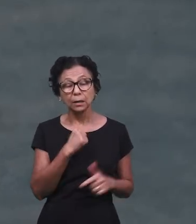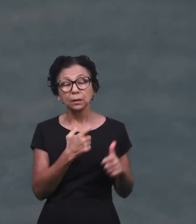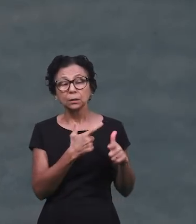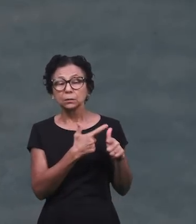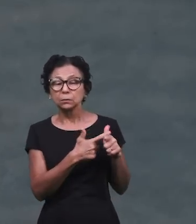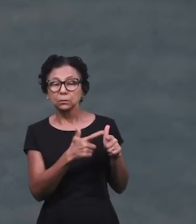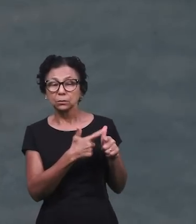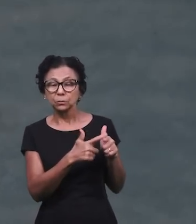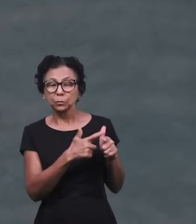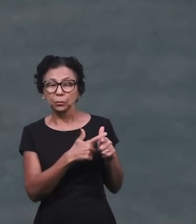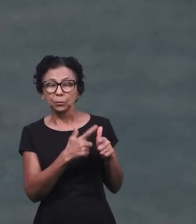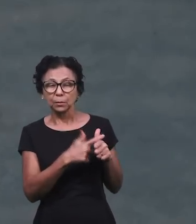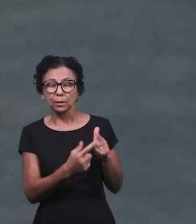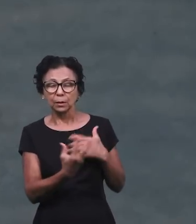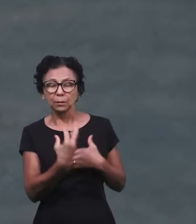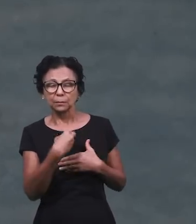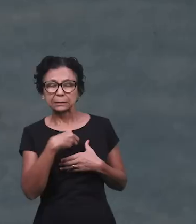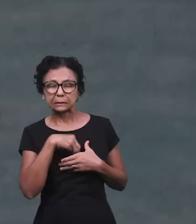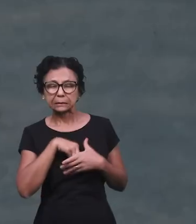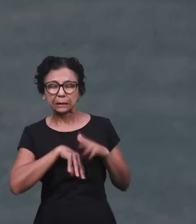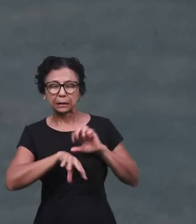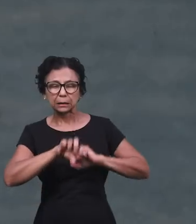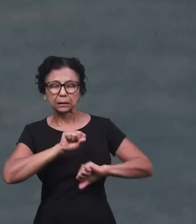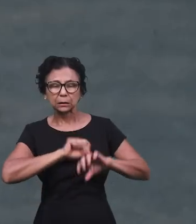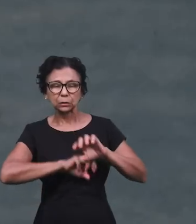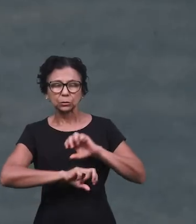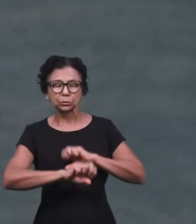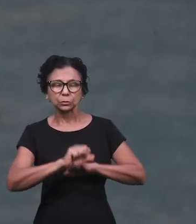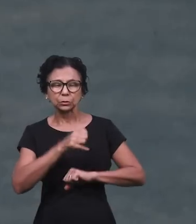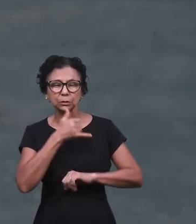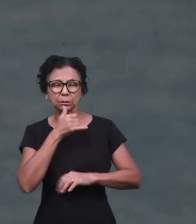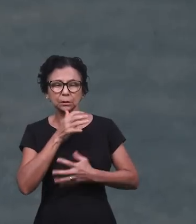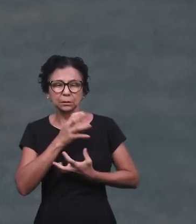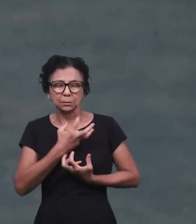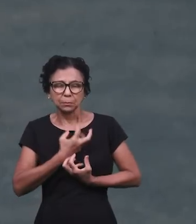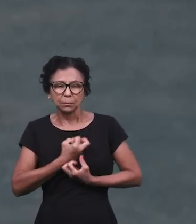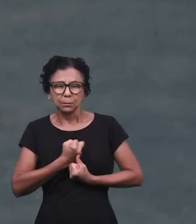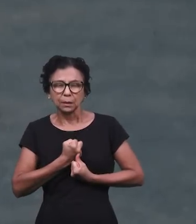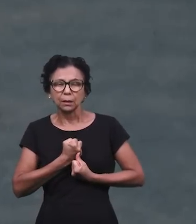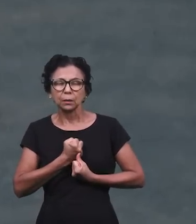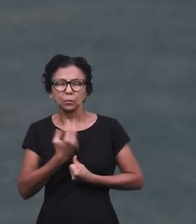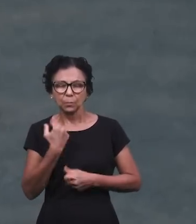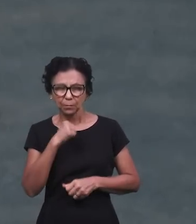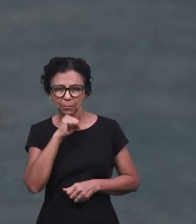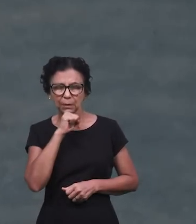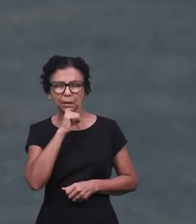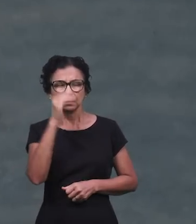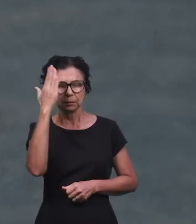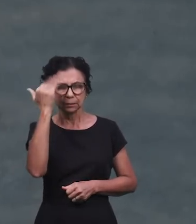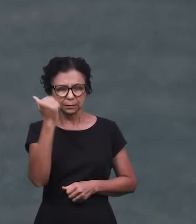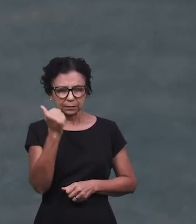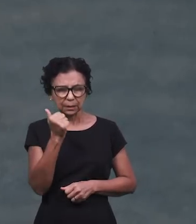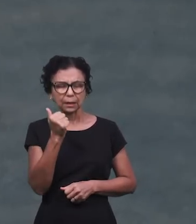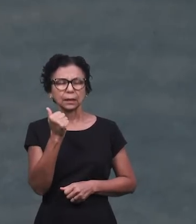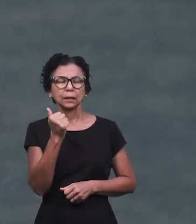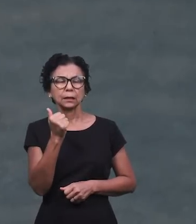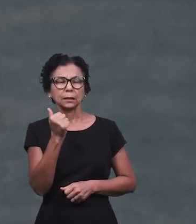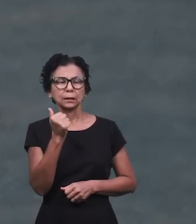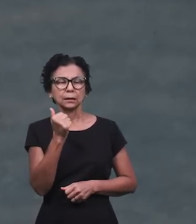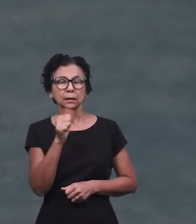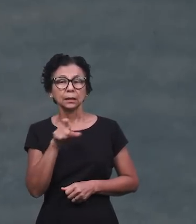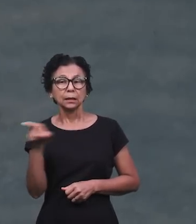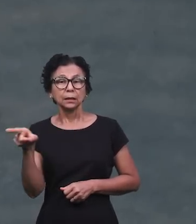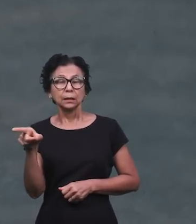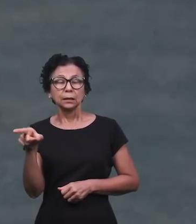ela nutria, né, de tristeza, de mágoa com o seu pai, por conta dos problemas em casa. E o pai